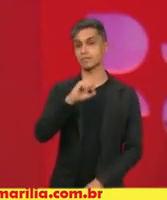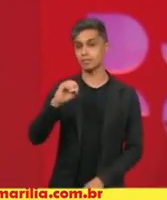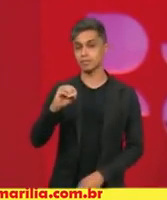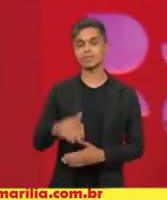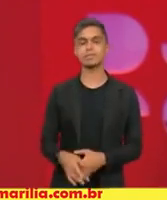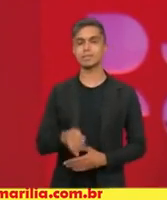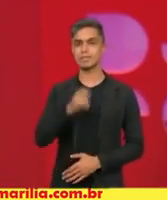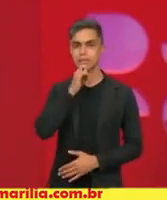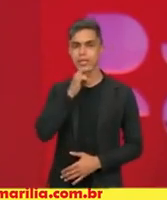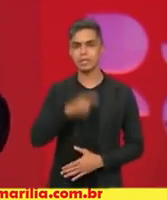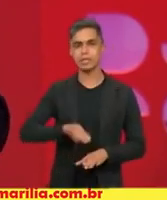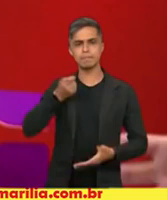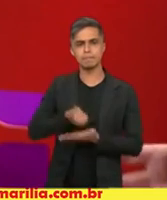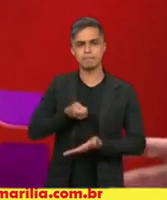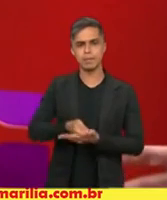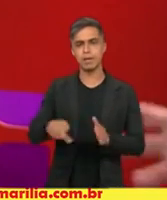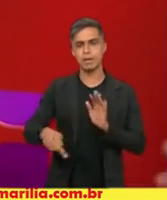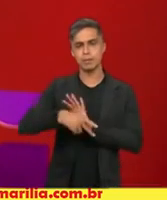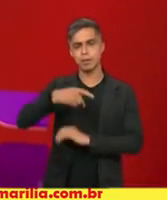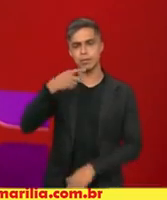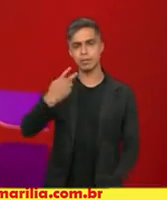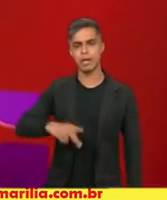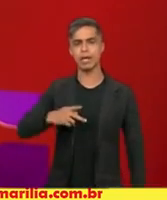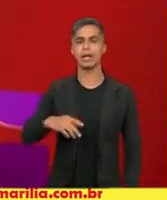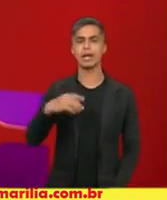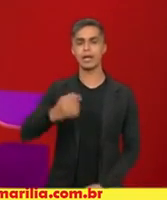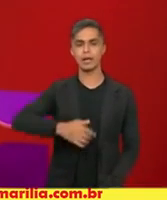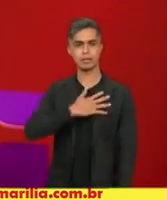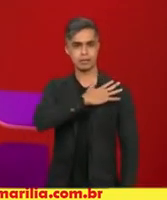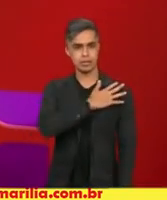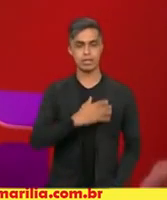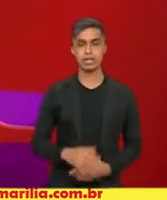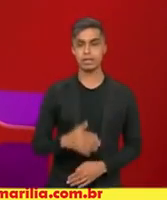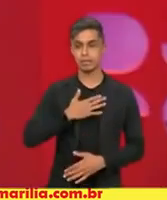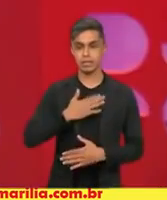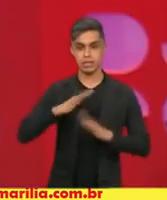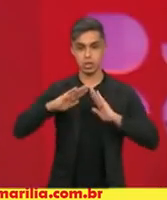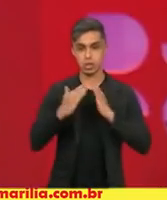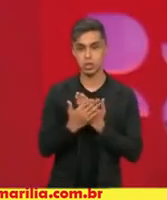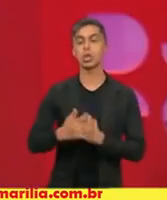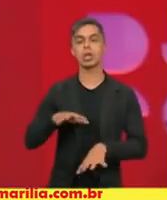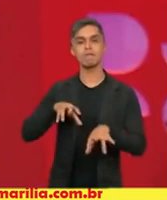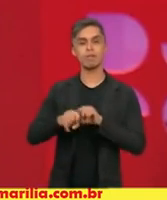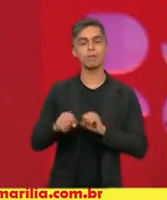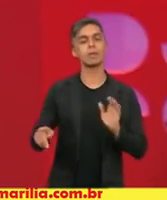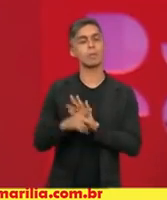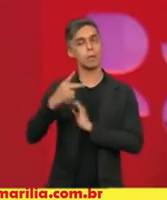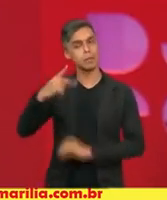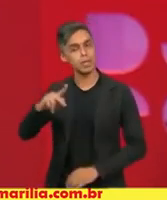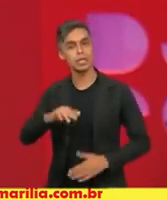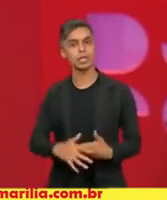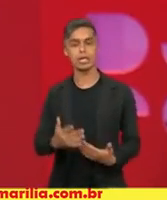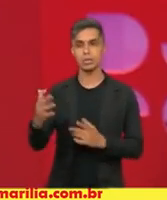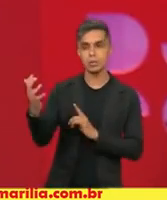ainda da ditadura militar e da formação feita na escola pela ditadura militar. E tem tudo a ver com o que aconteceu no Brasil no passado,